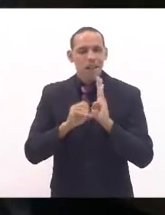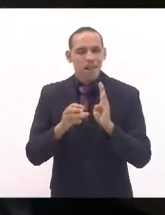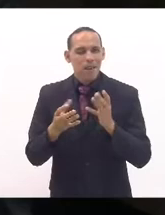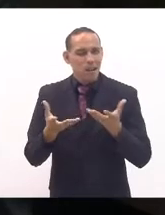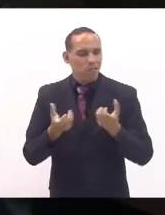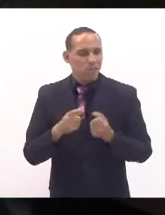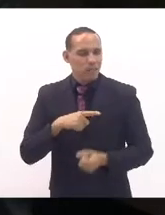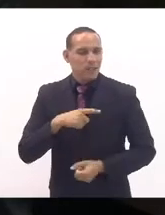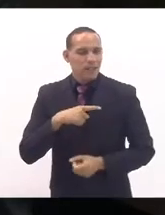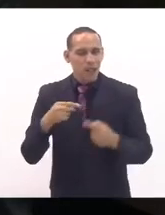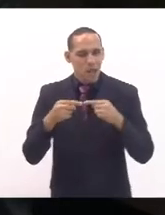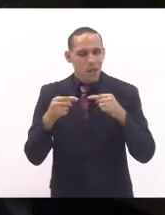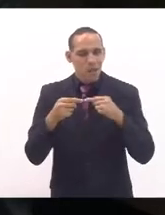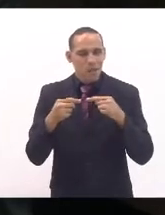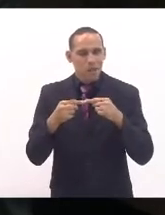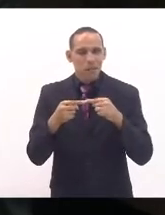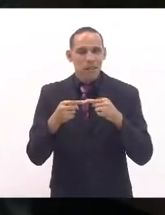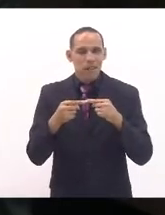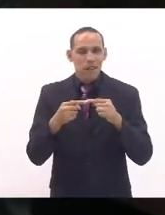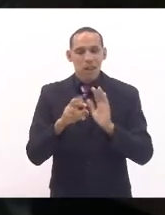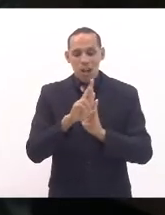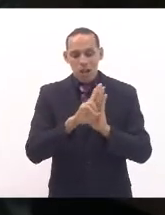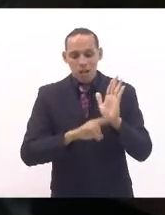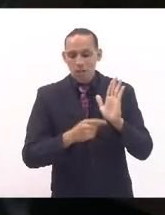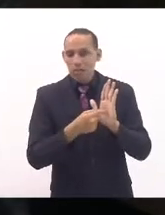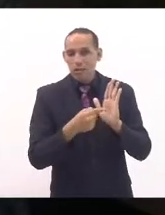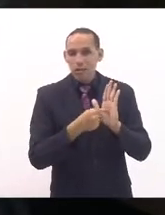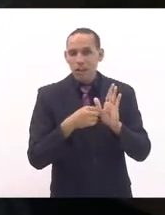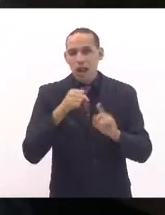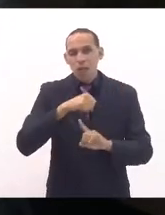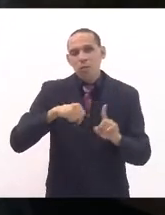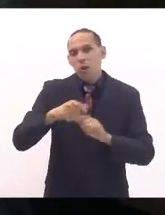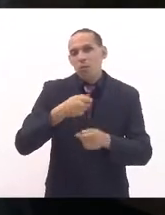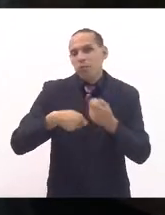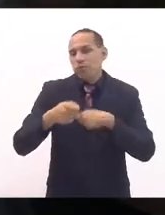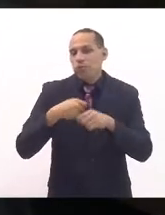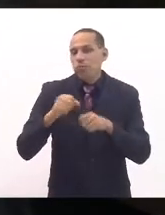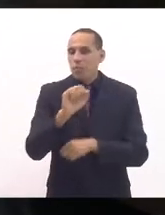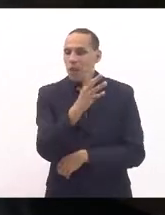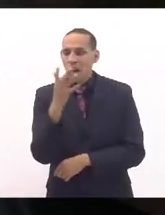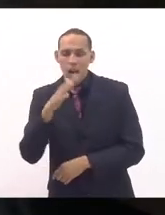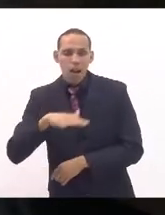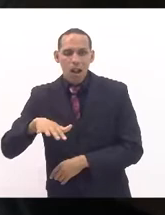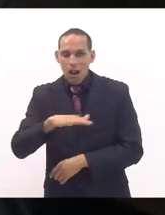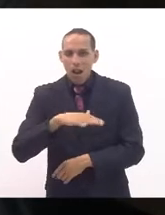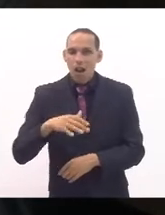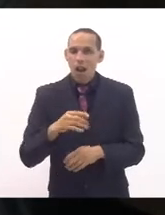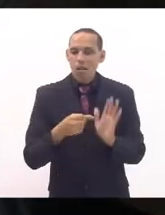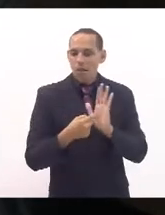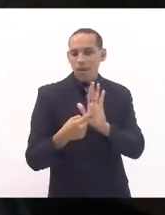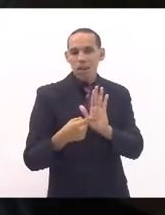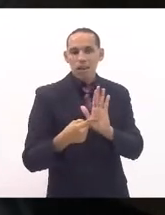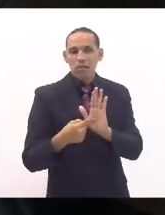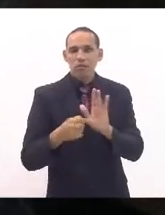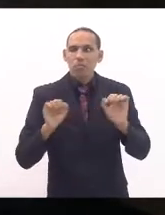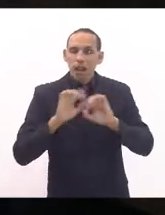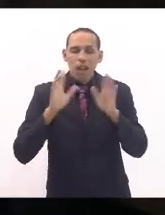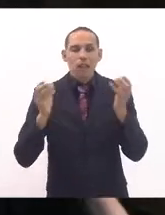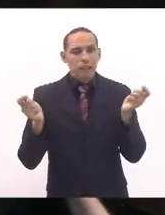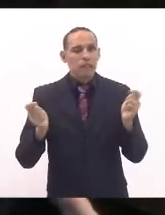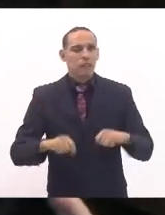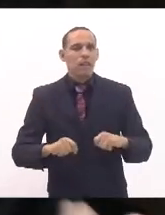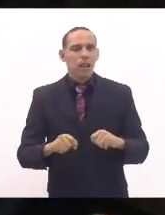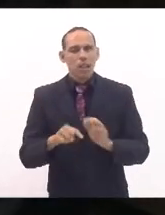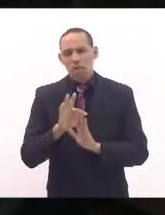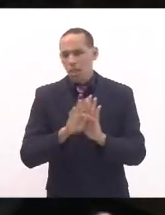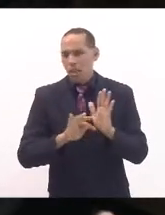regularmente os resultados socioeconômicos e ambientais. Isso aí não amarra nada e dá transparência. Então, o que você acha? A gente pode aproveitar o